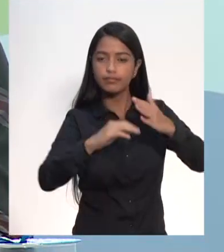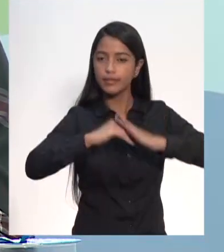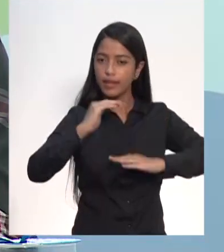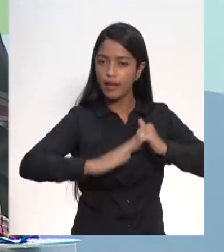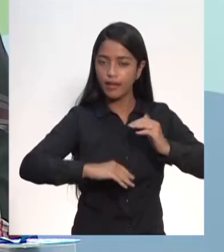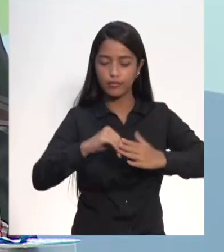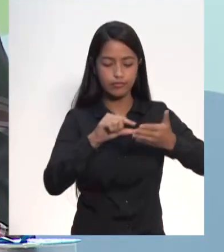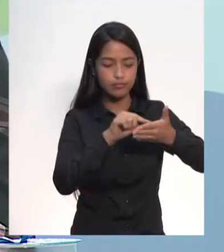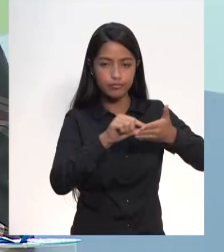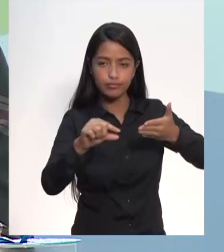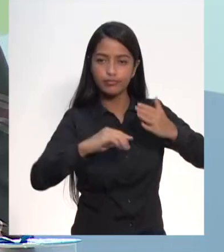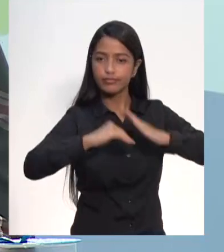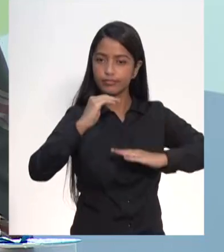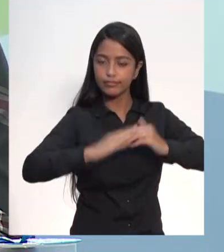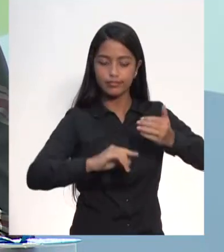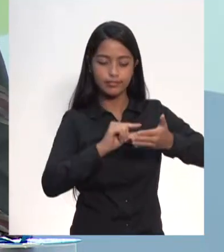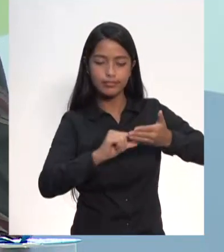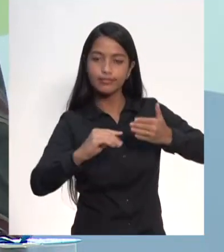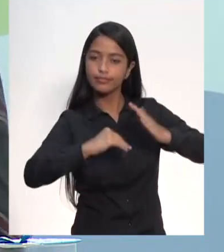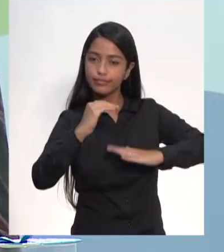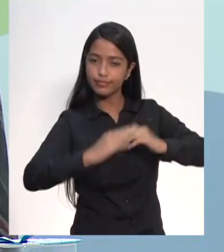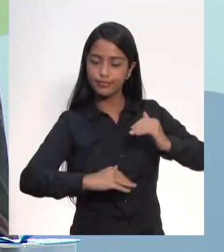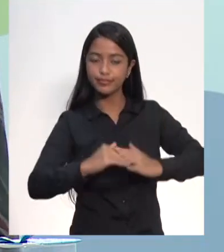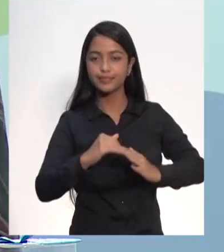lá, unidade temática,